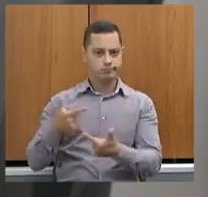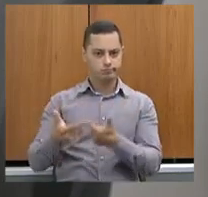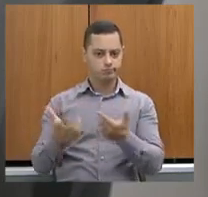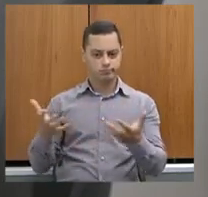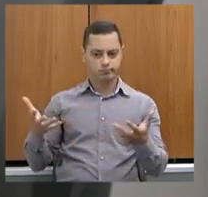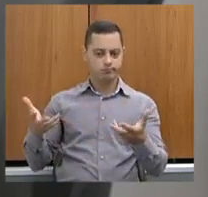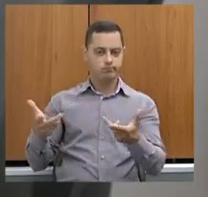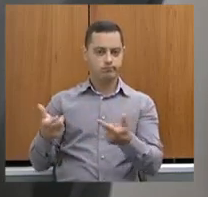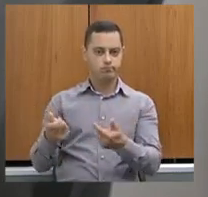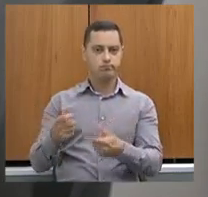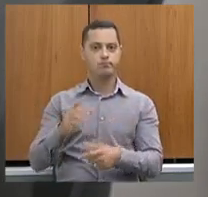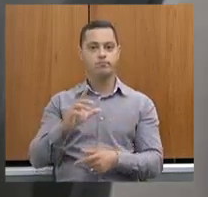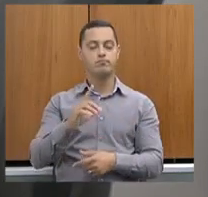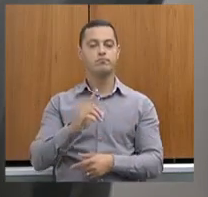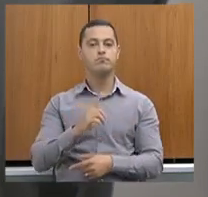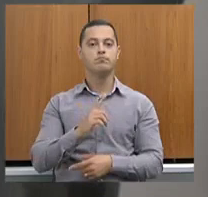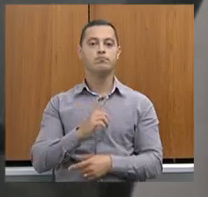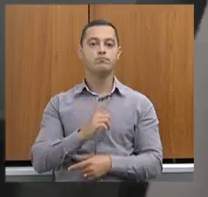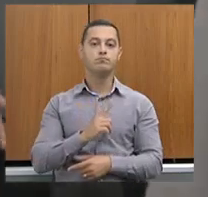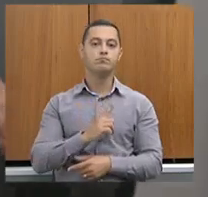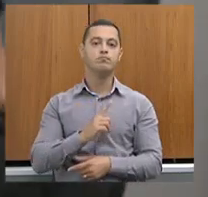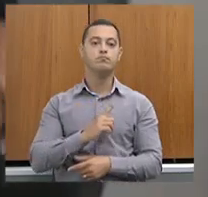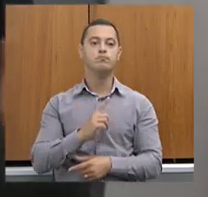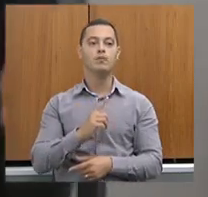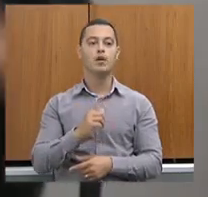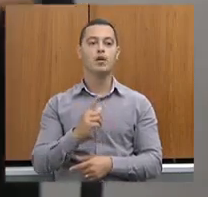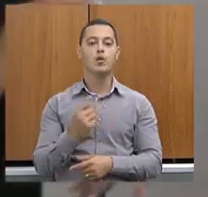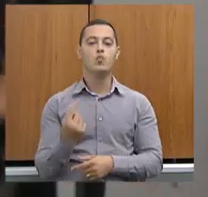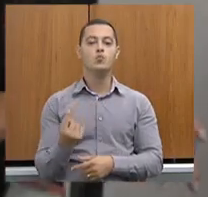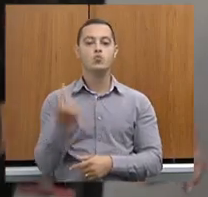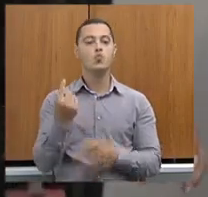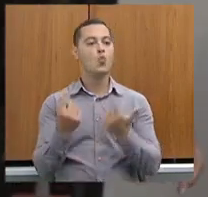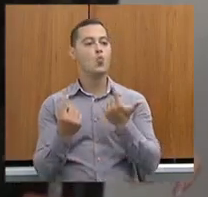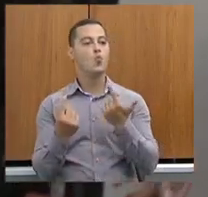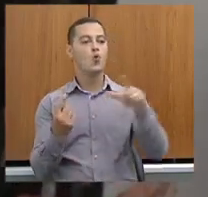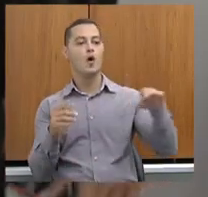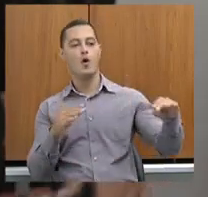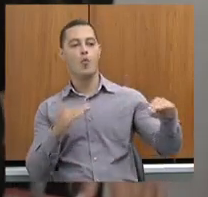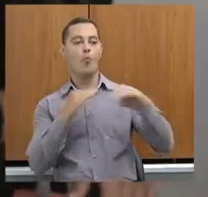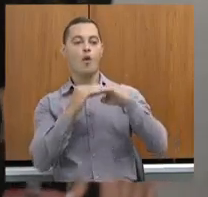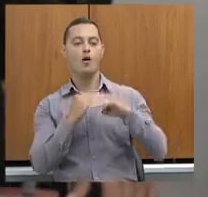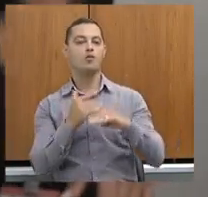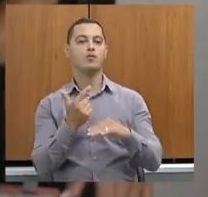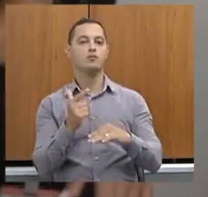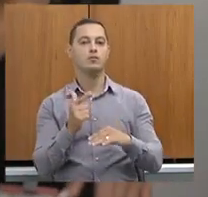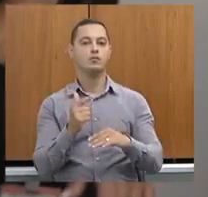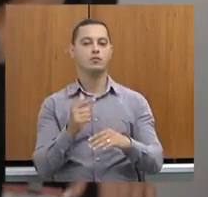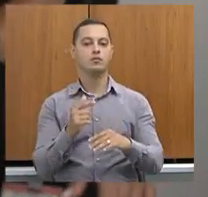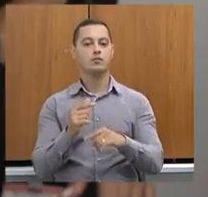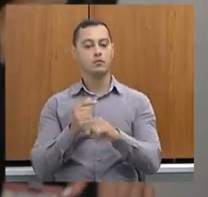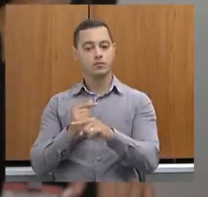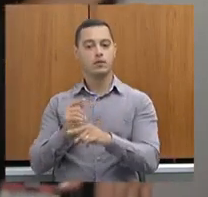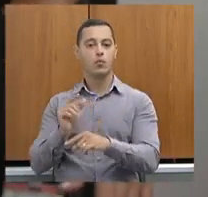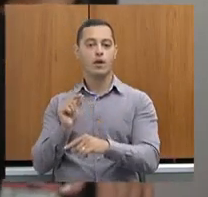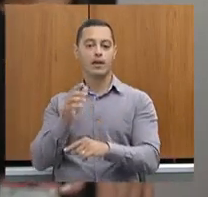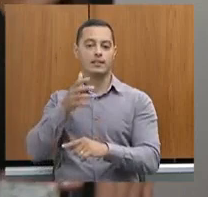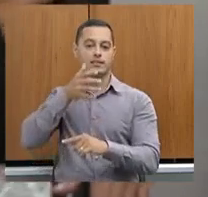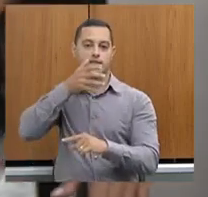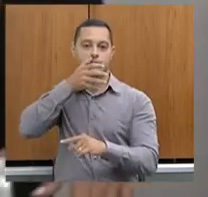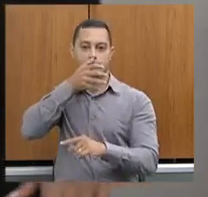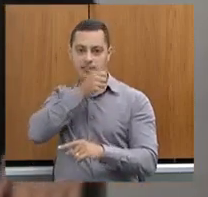com um lado que nenhuma outra instituição de estado contra bombeiro só salva